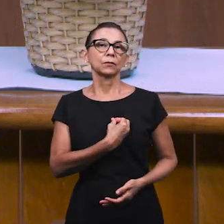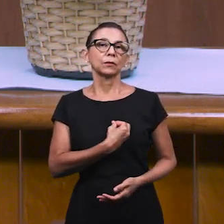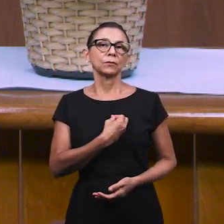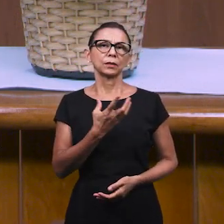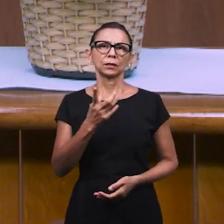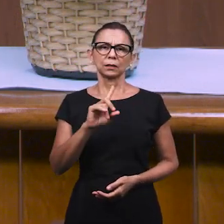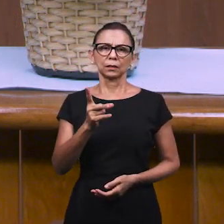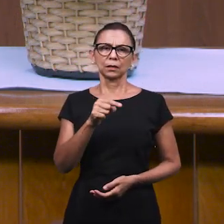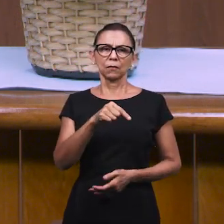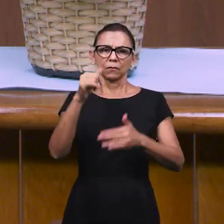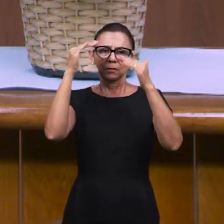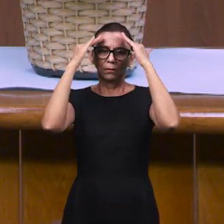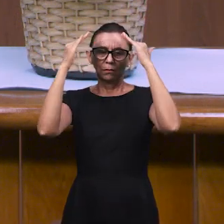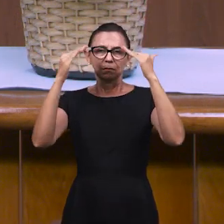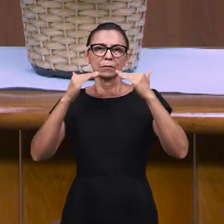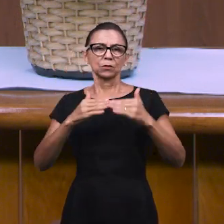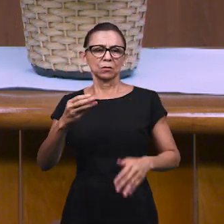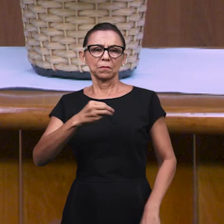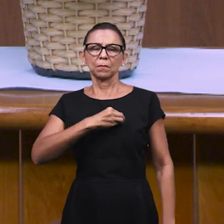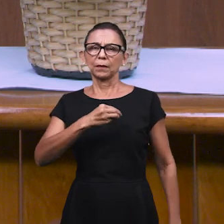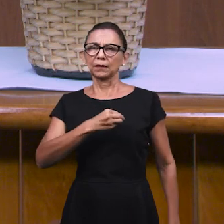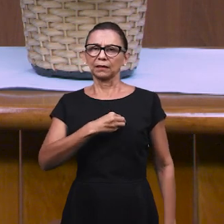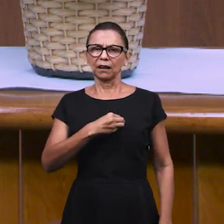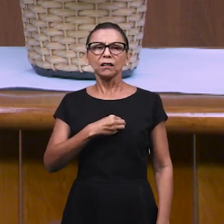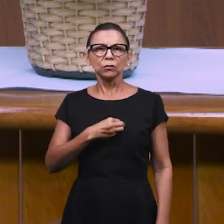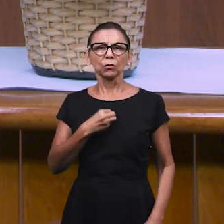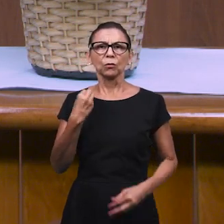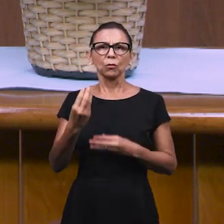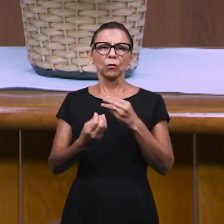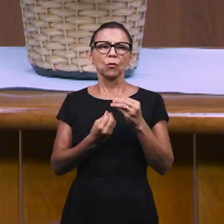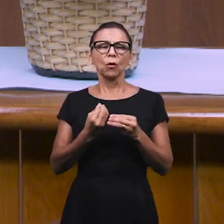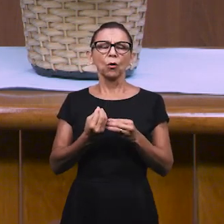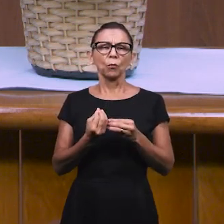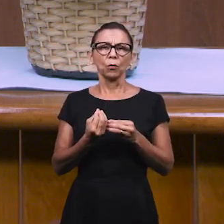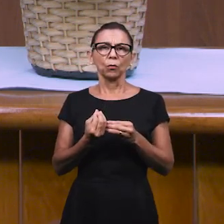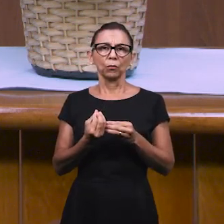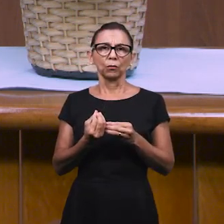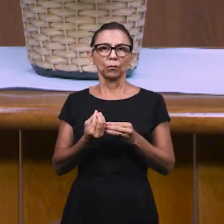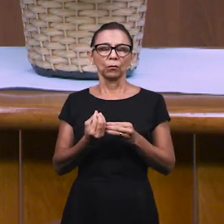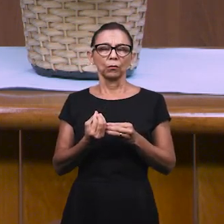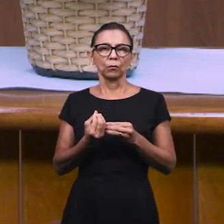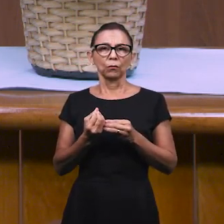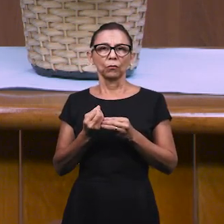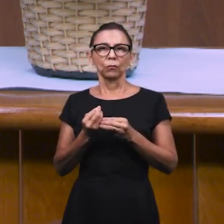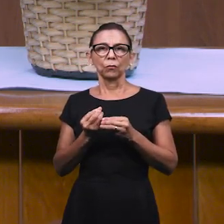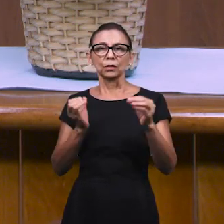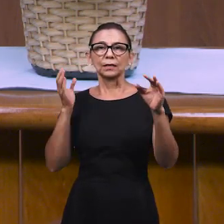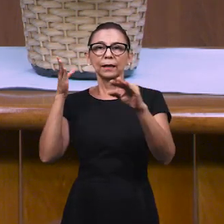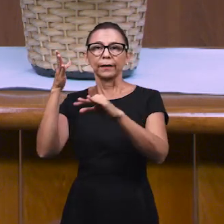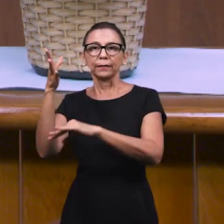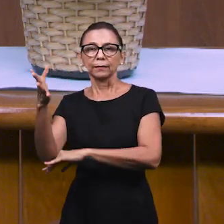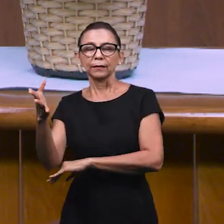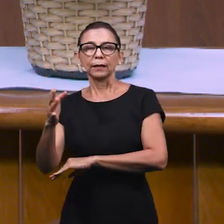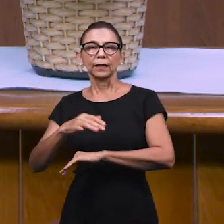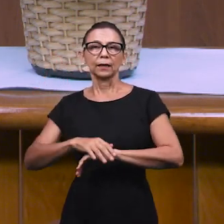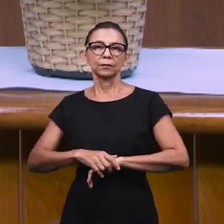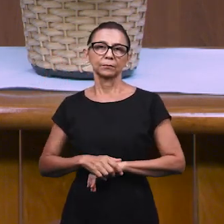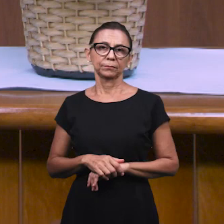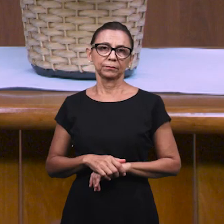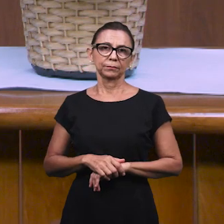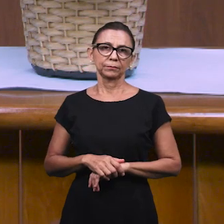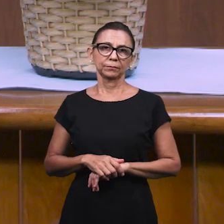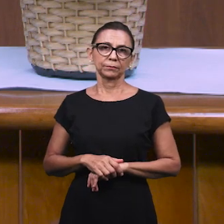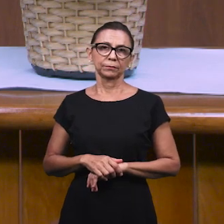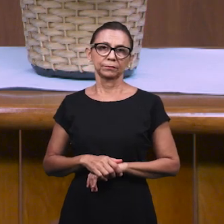não nessa condição sua. Porque se você entrar nessa condição de pecado, você vai tomar da árvore da vida, vai viver uma